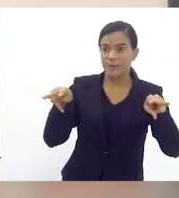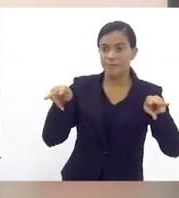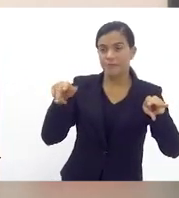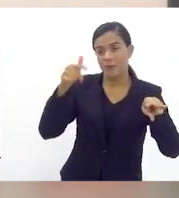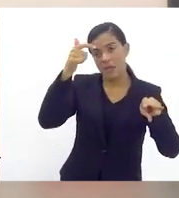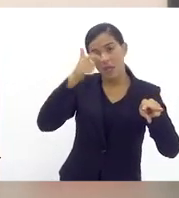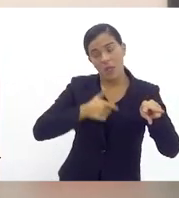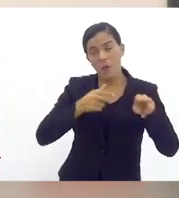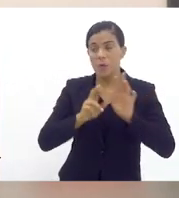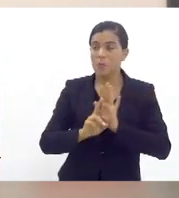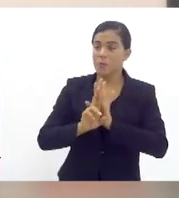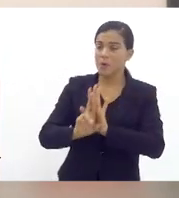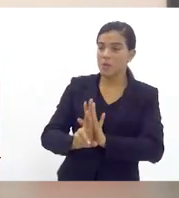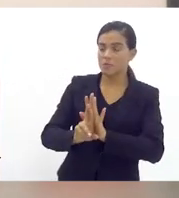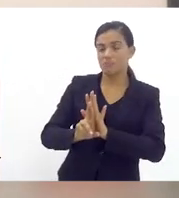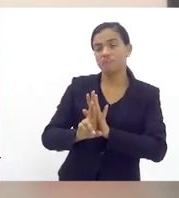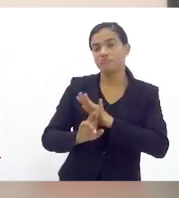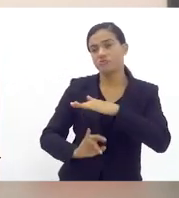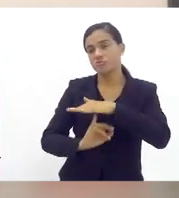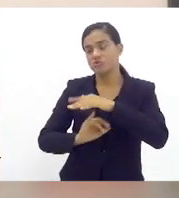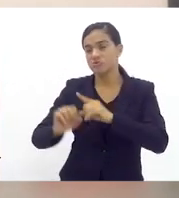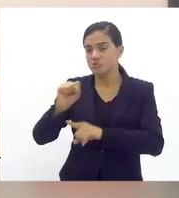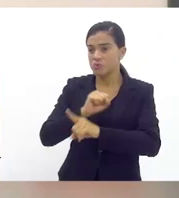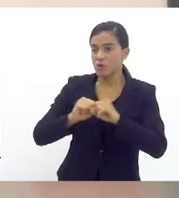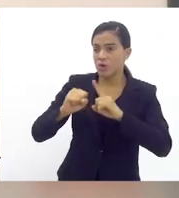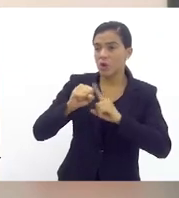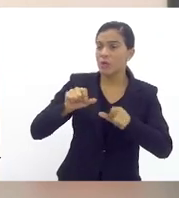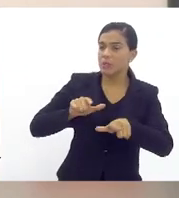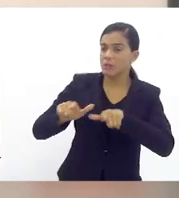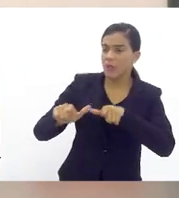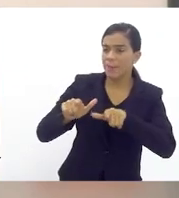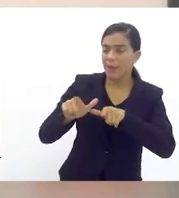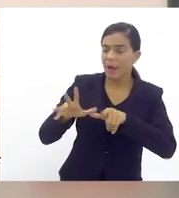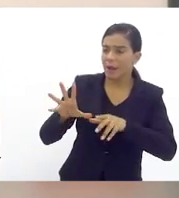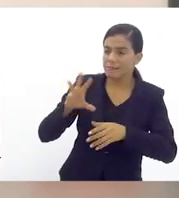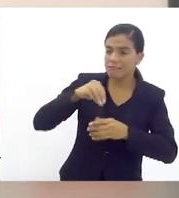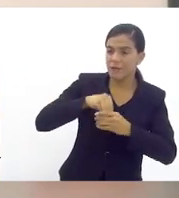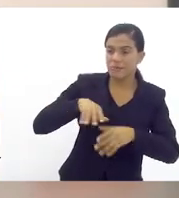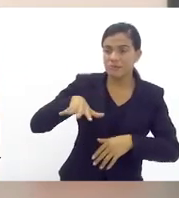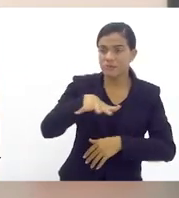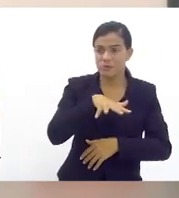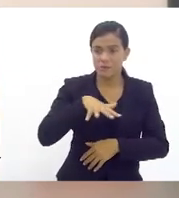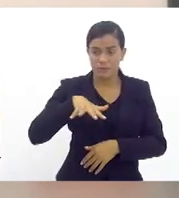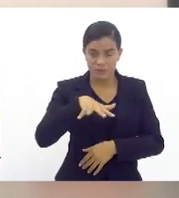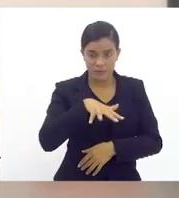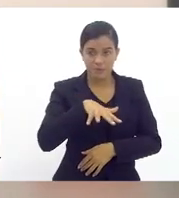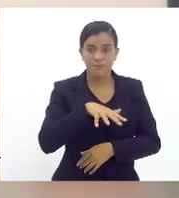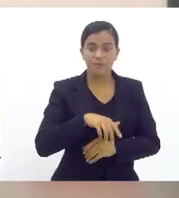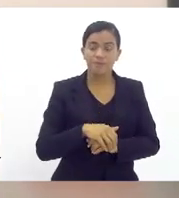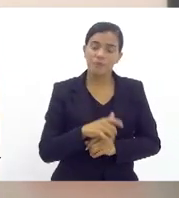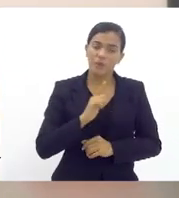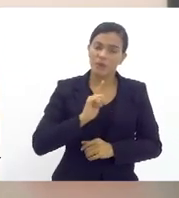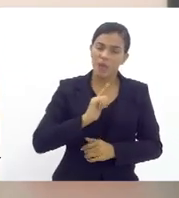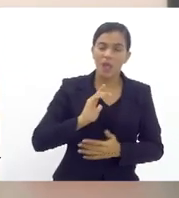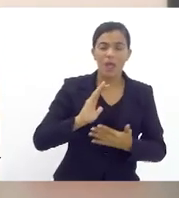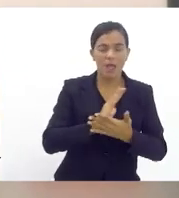como representante de uma instituição social que trabalha dentro desse cenário. Então, acho que tem